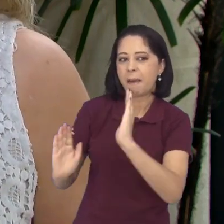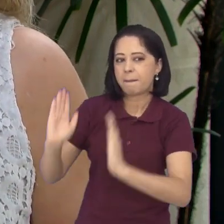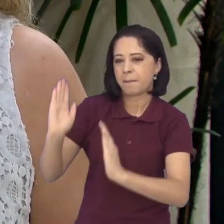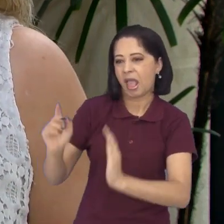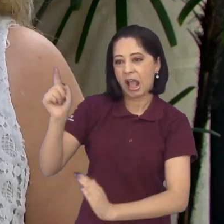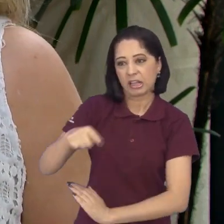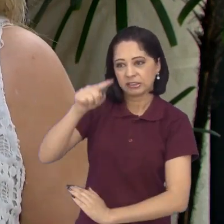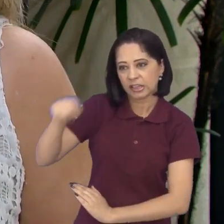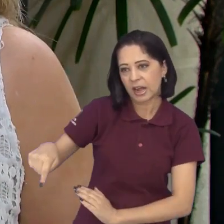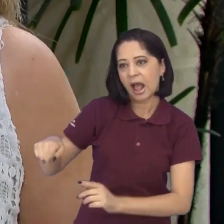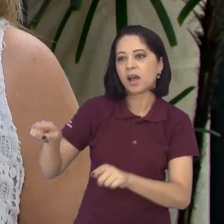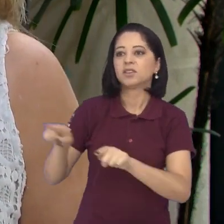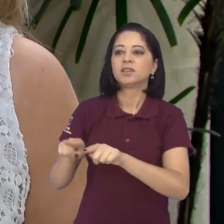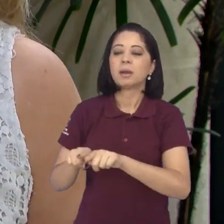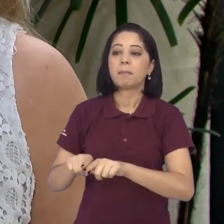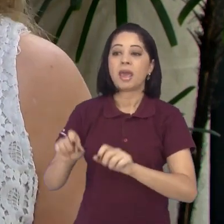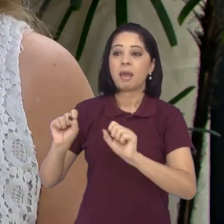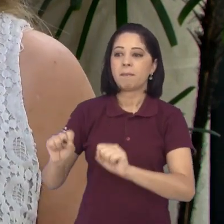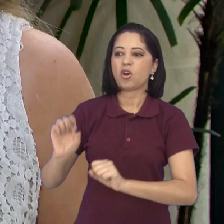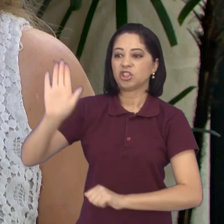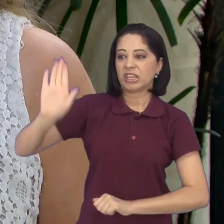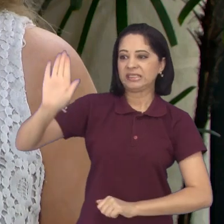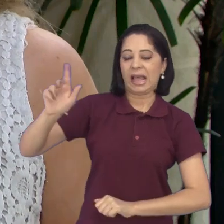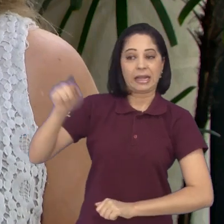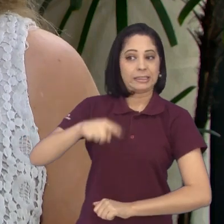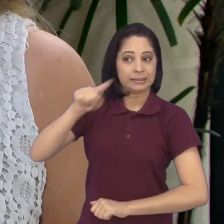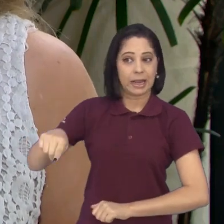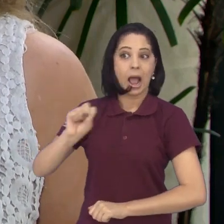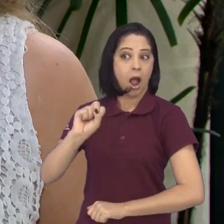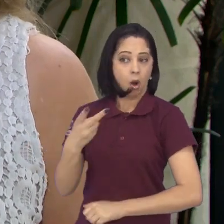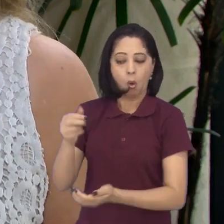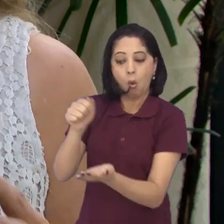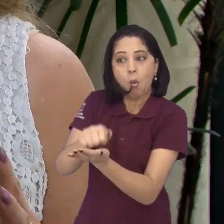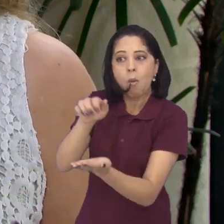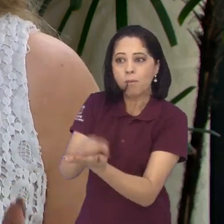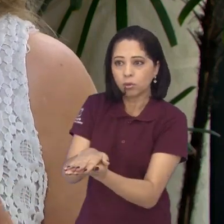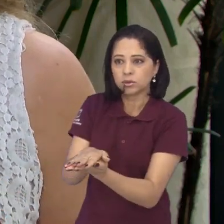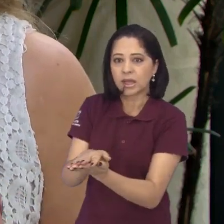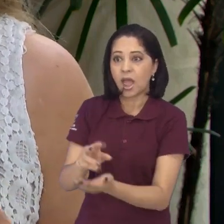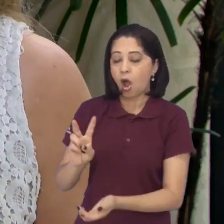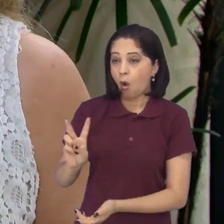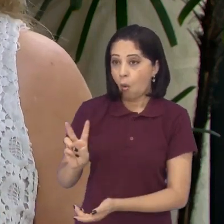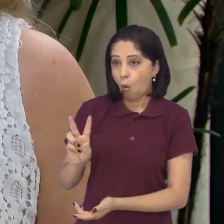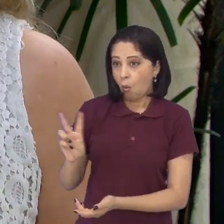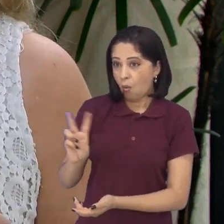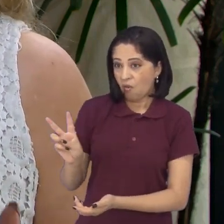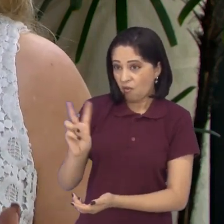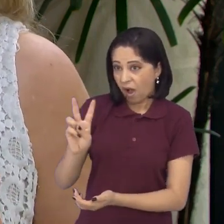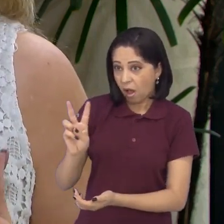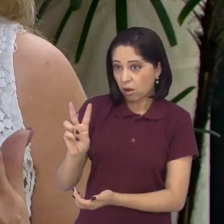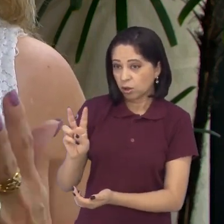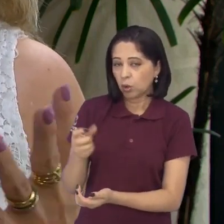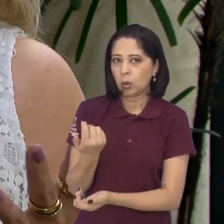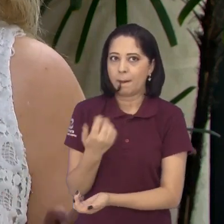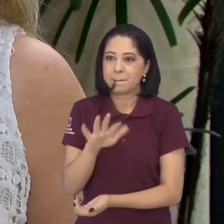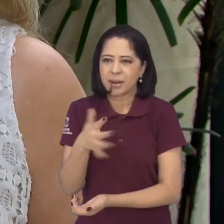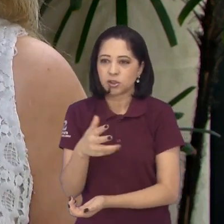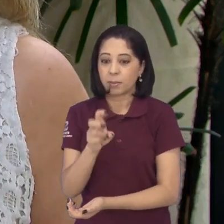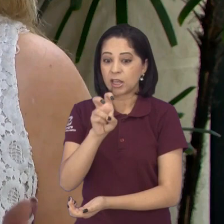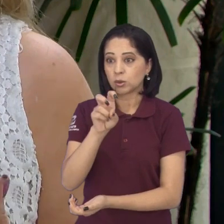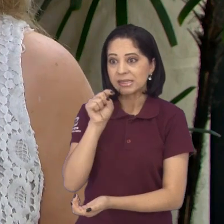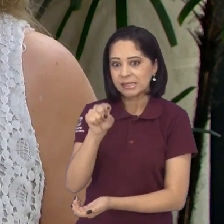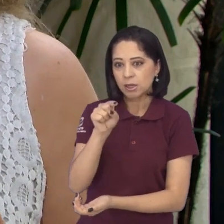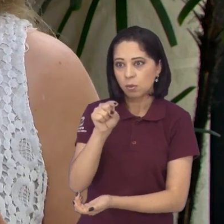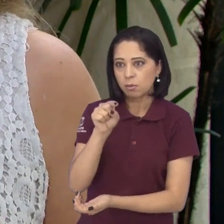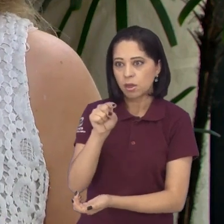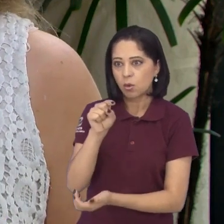ser suspensão dos direitos eleitorais e pode ser a multa, né? E esse valor de multa, ele está girando em torno entre 5